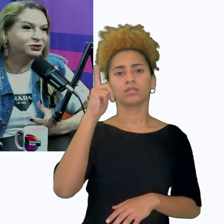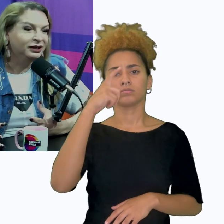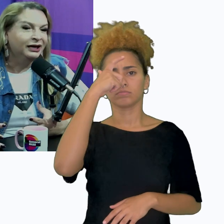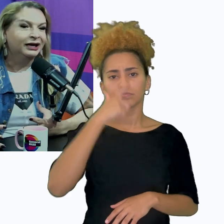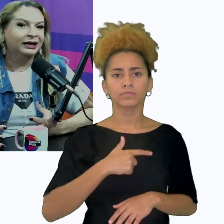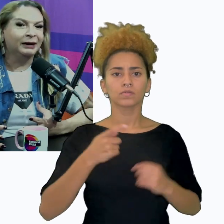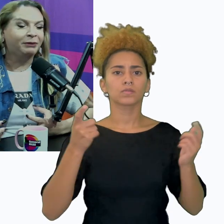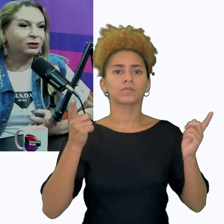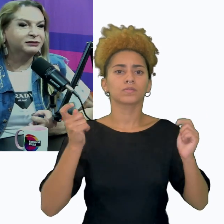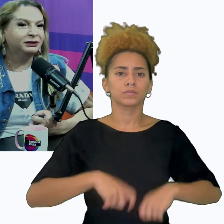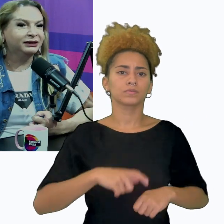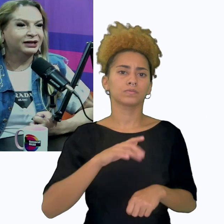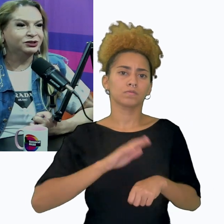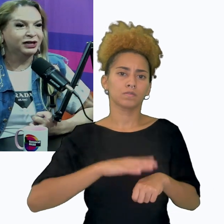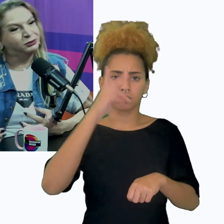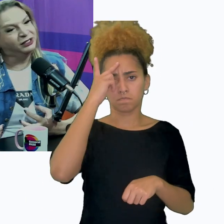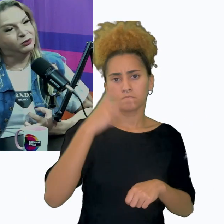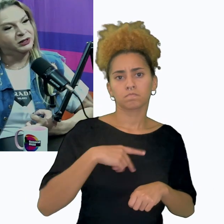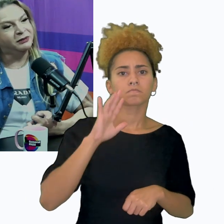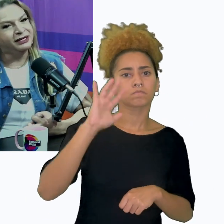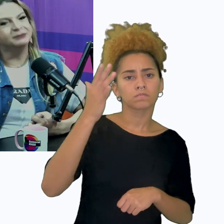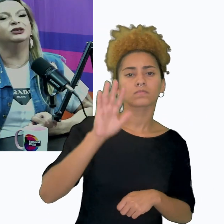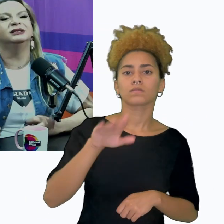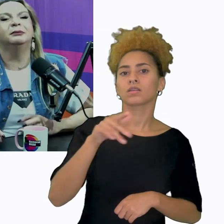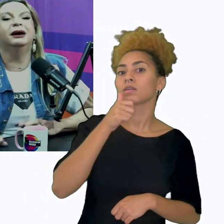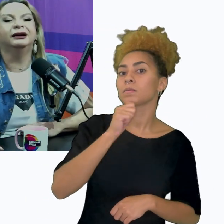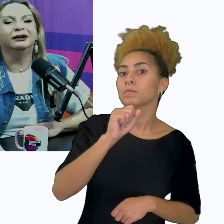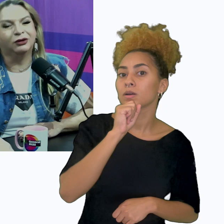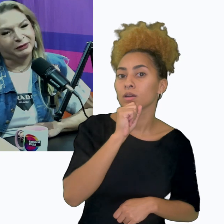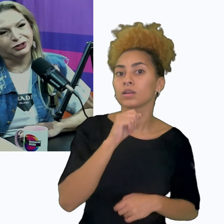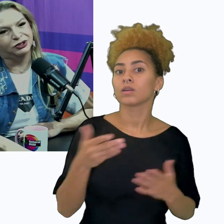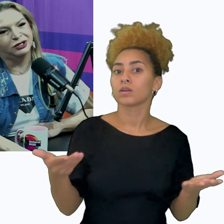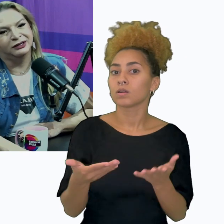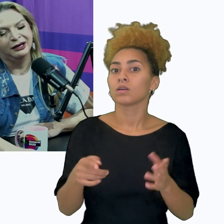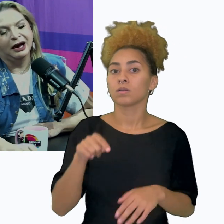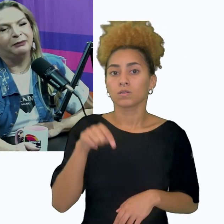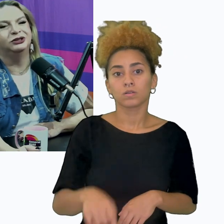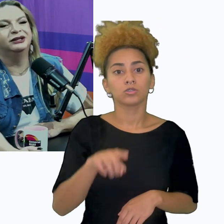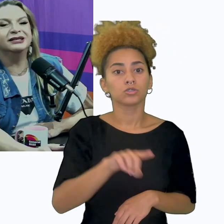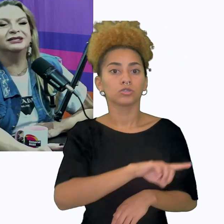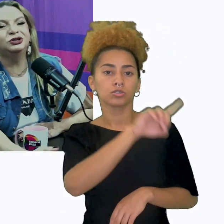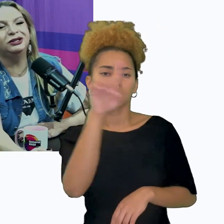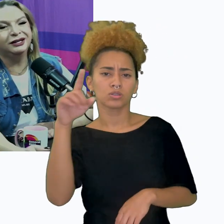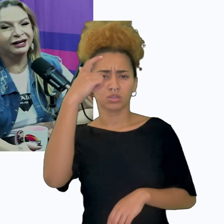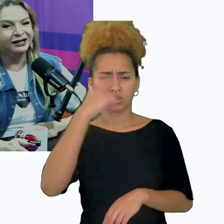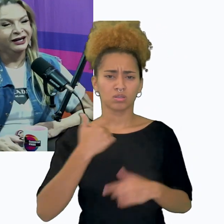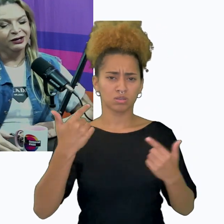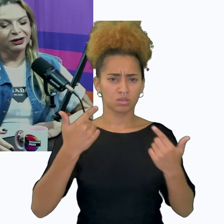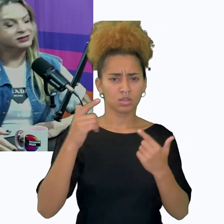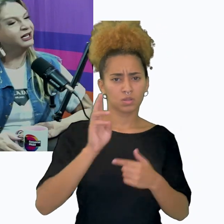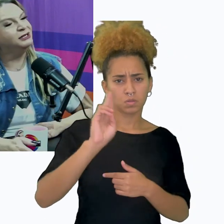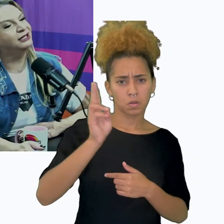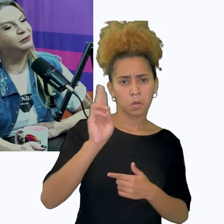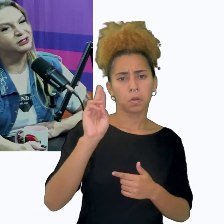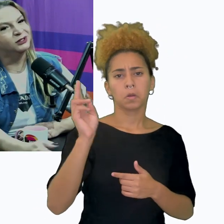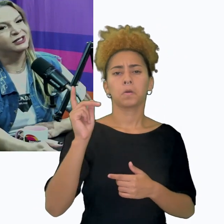maturidade, a possibilidade de responder por mim mesma e dizer, mãe, agora a partir desse dia, eu não